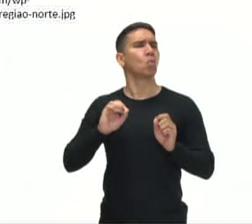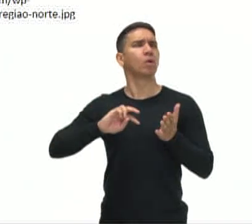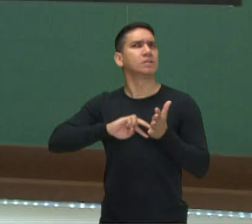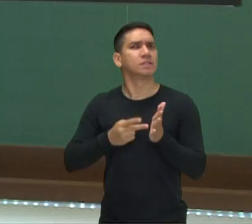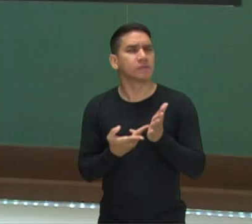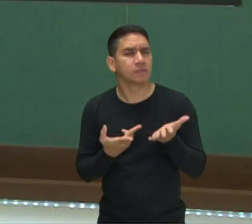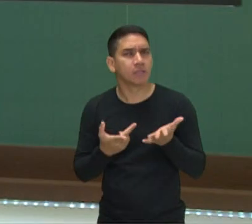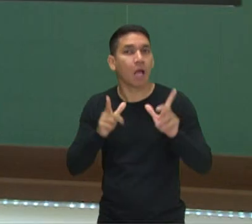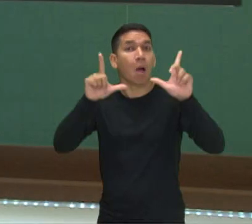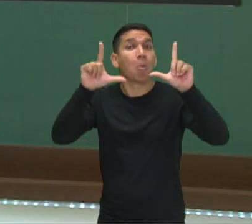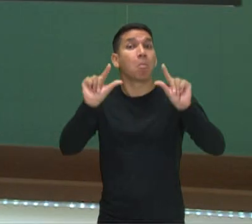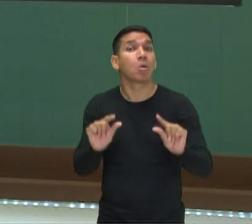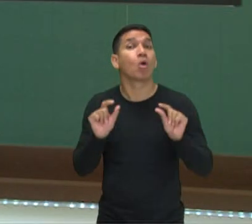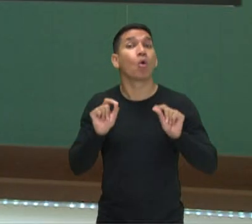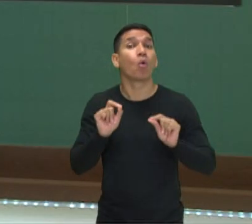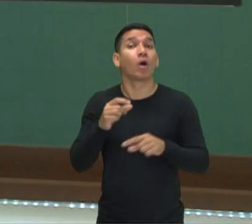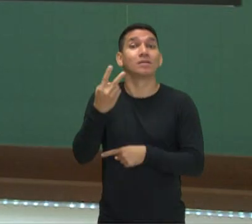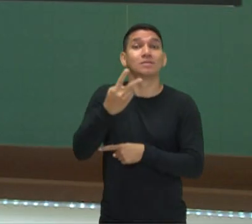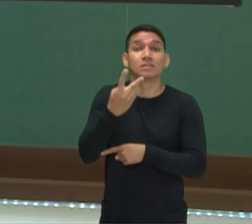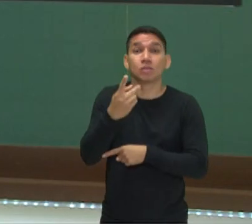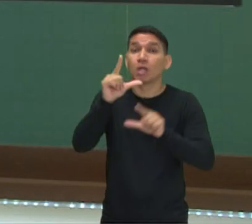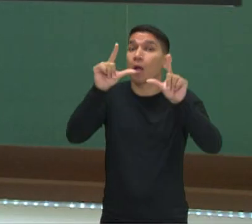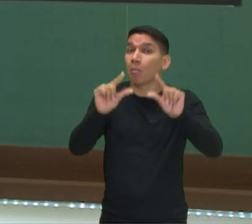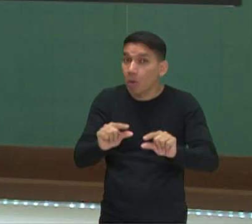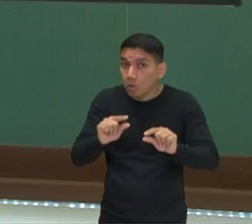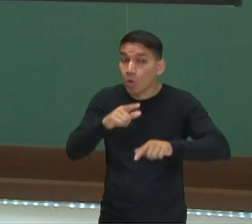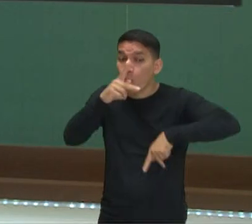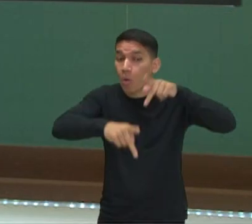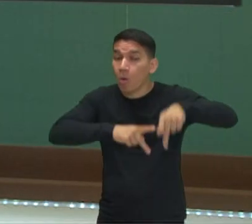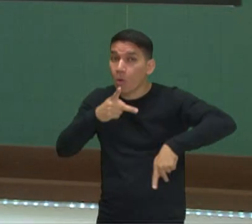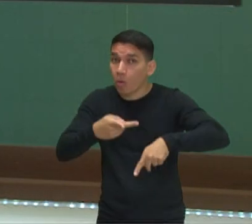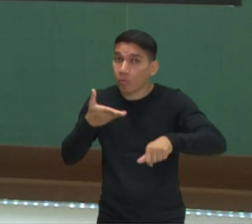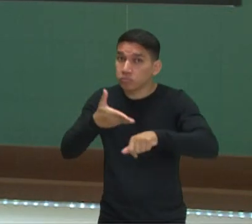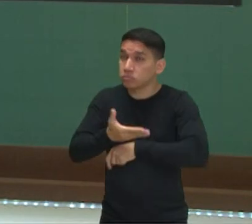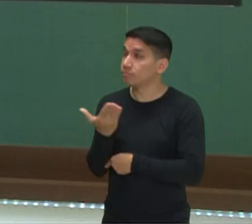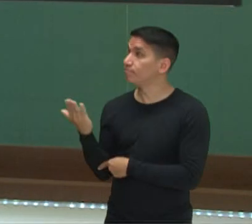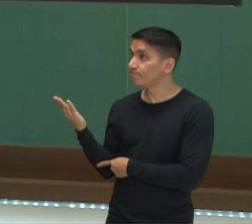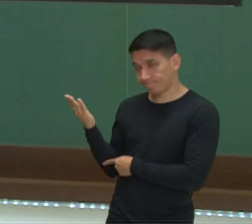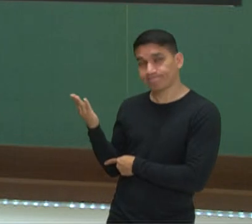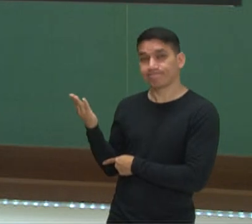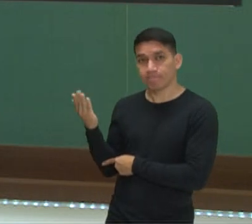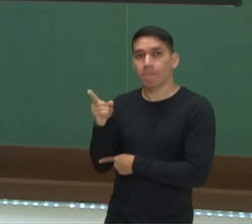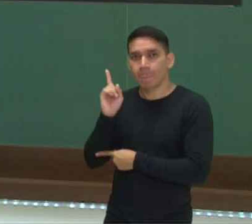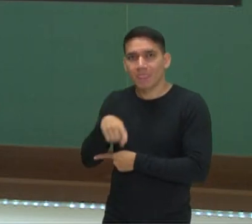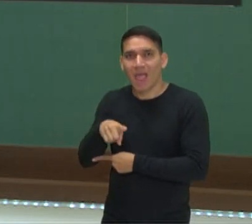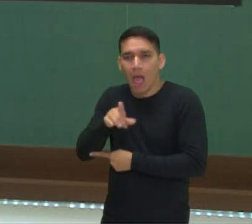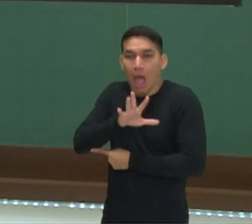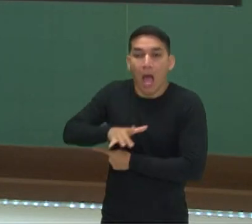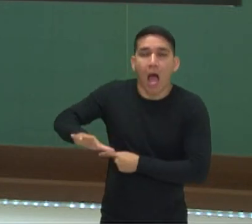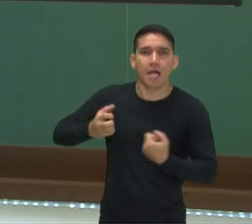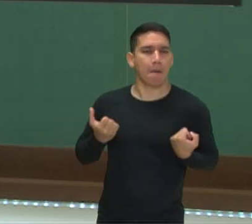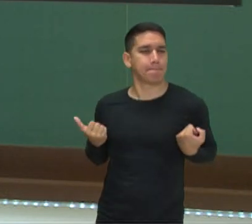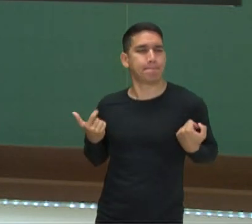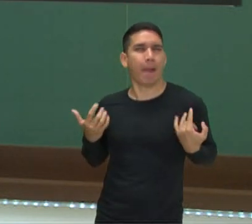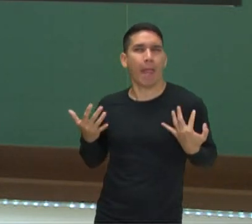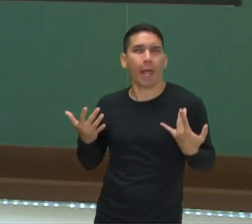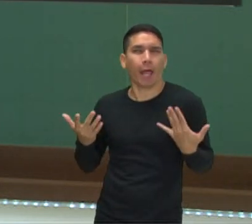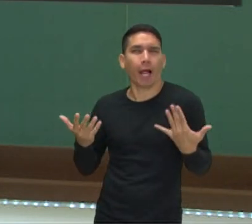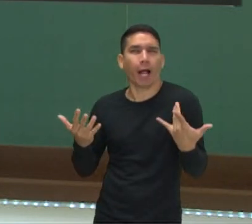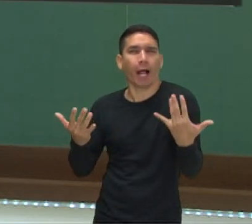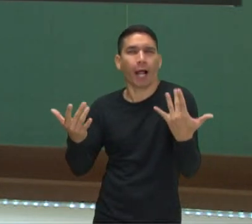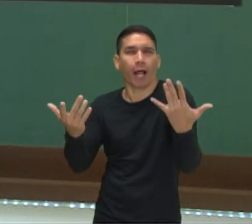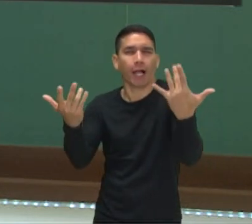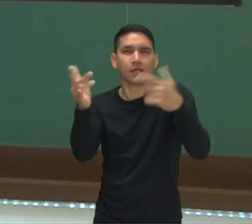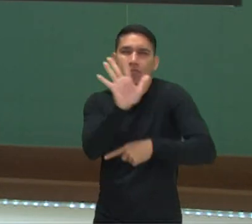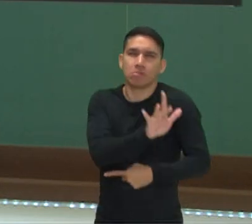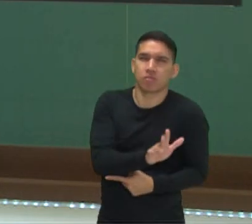A segunda menor população. Então, é uma área enorme do Brasil, mas em